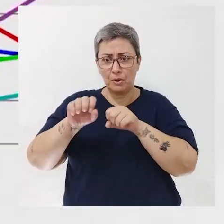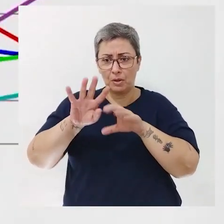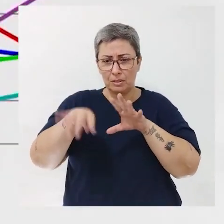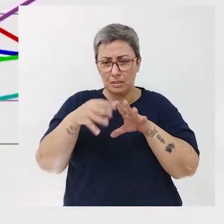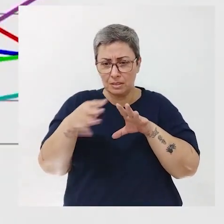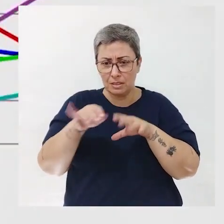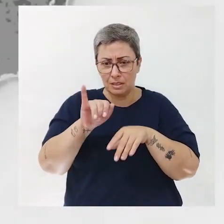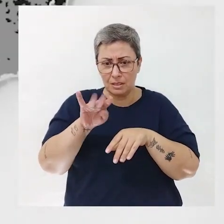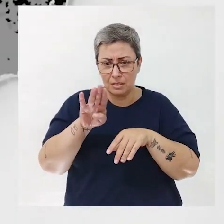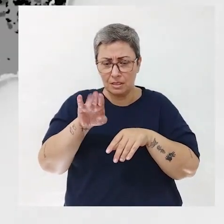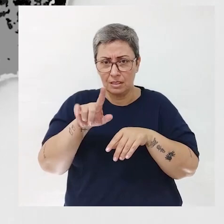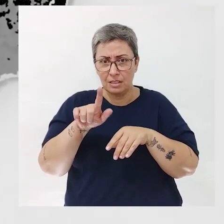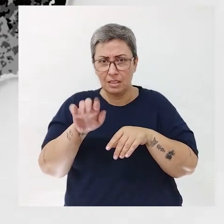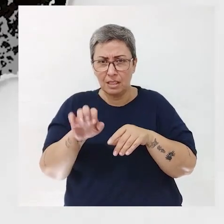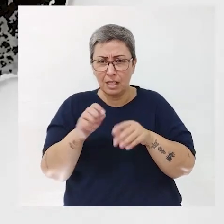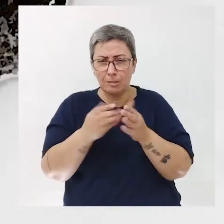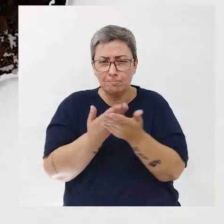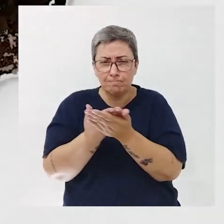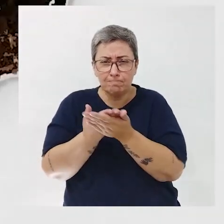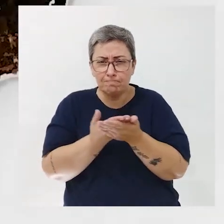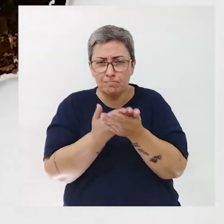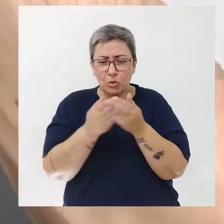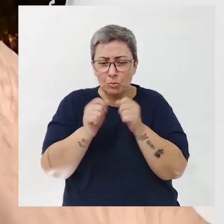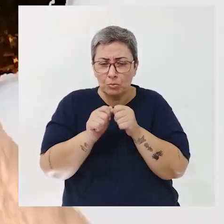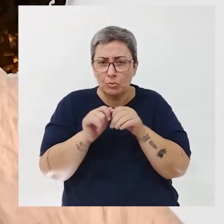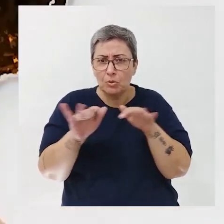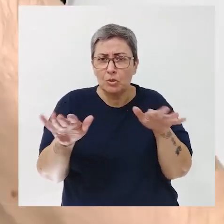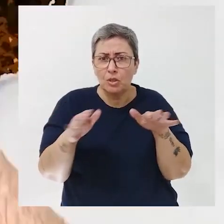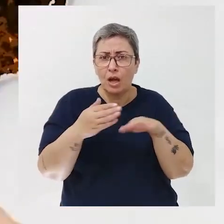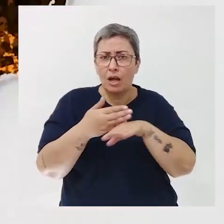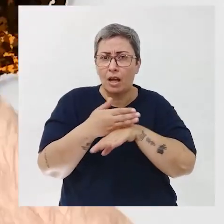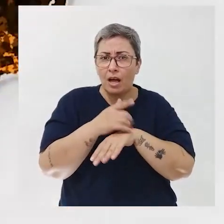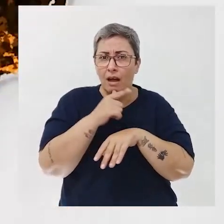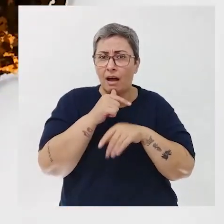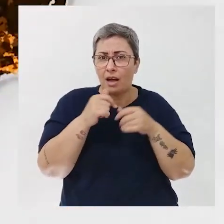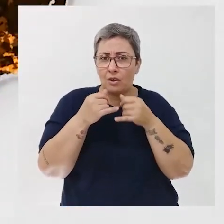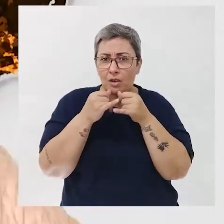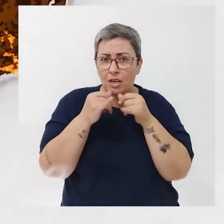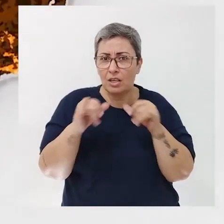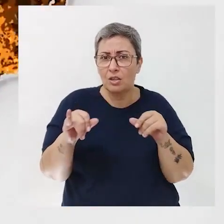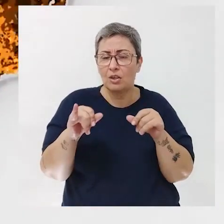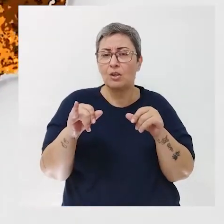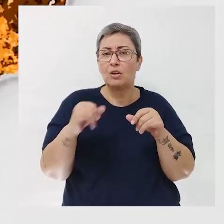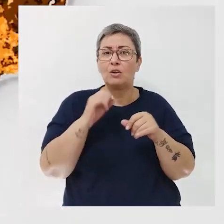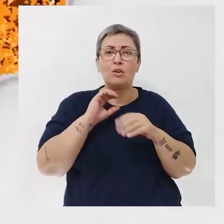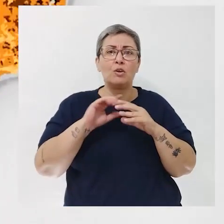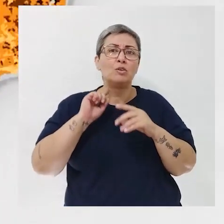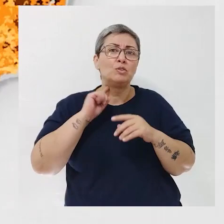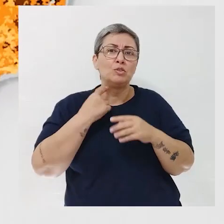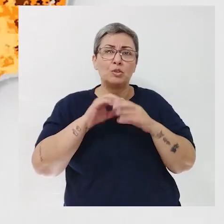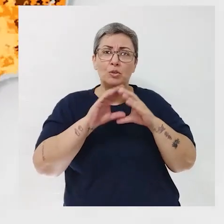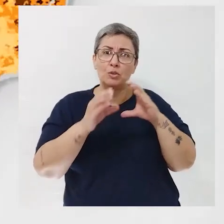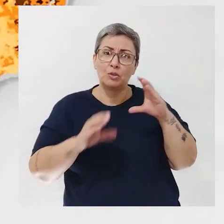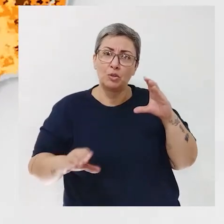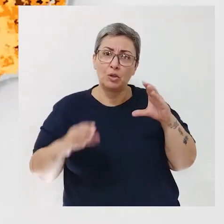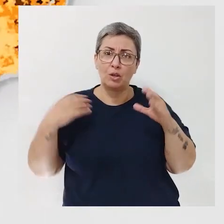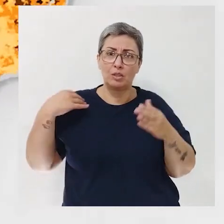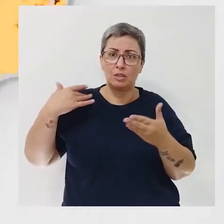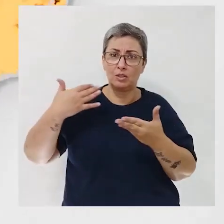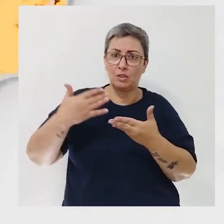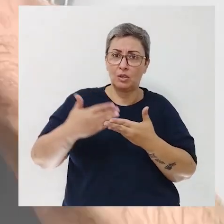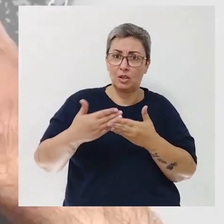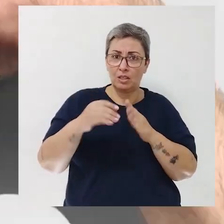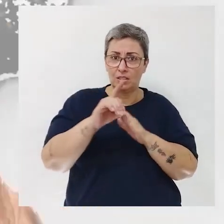do IBGE para estudar como se expandiu o acesso à água, luz, esgoto e coleta de lixo nas últimas